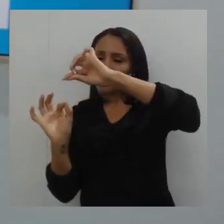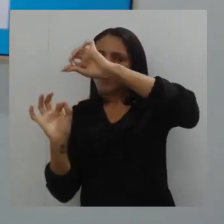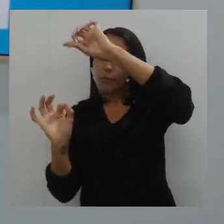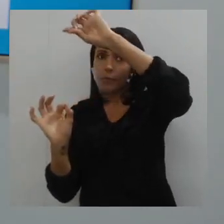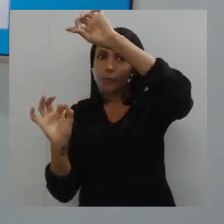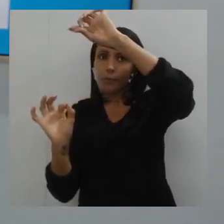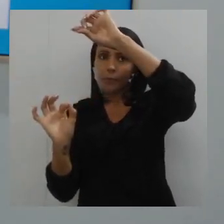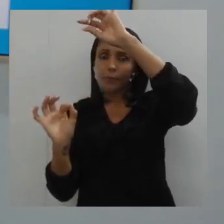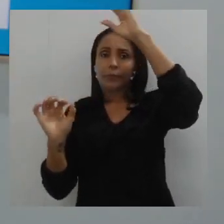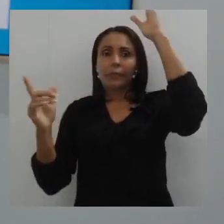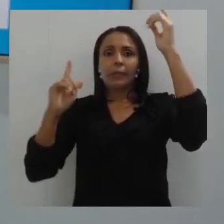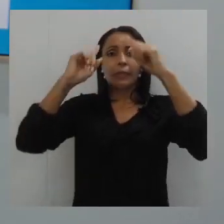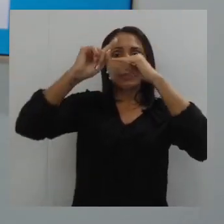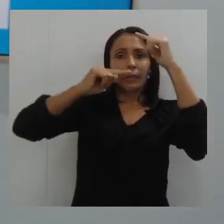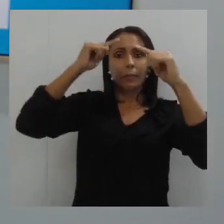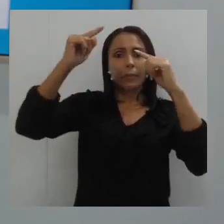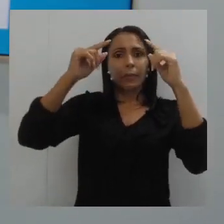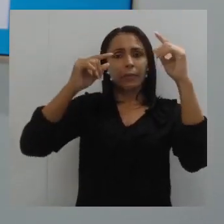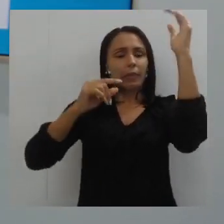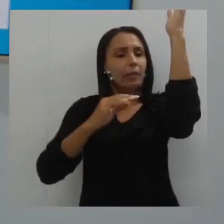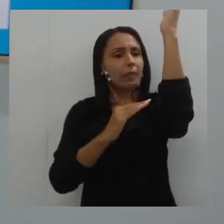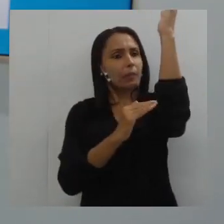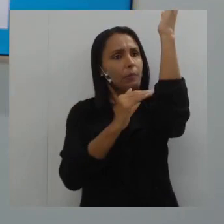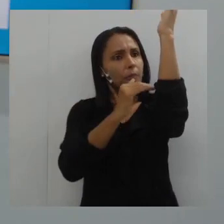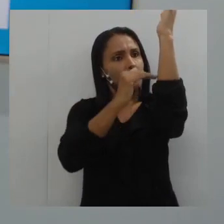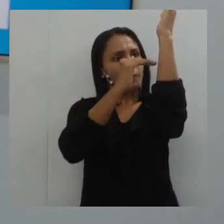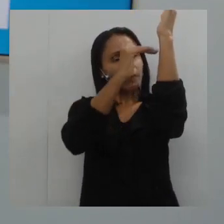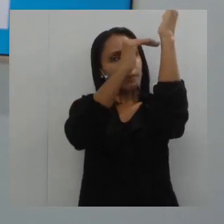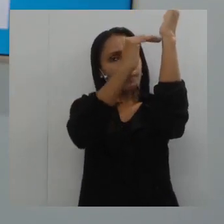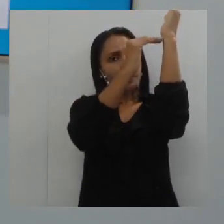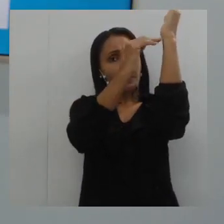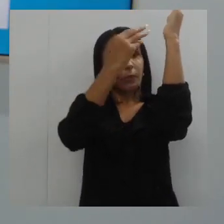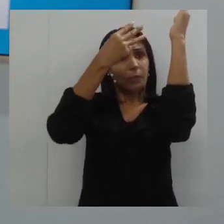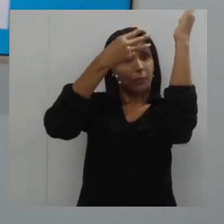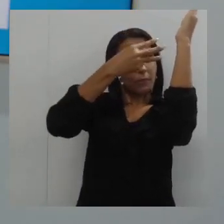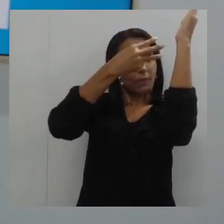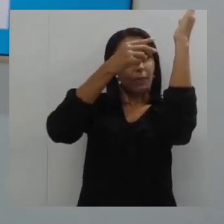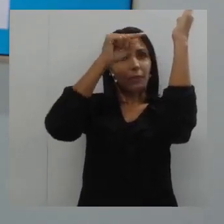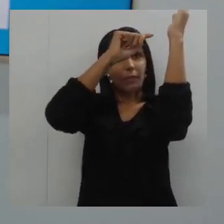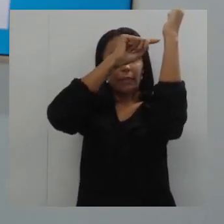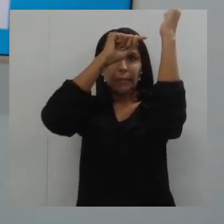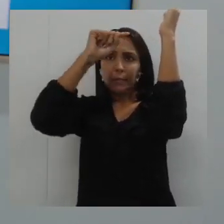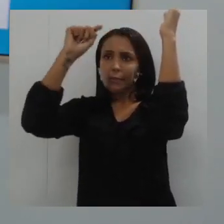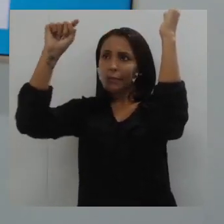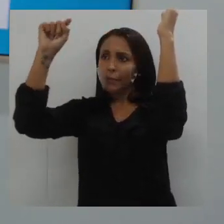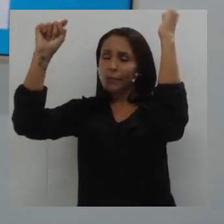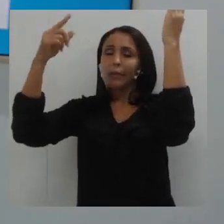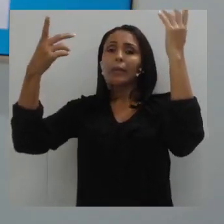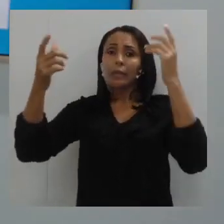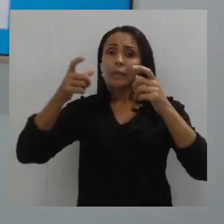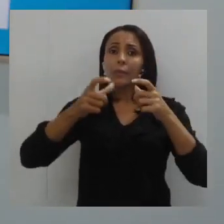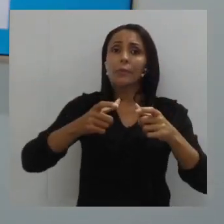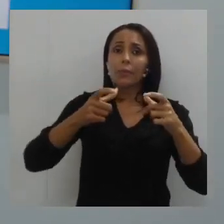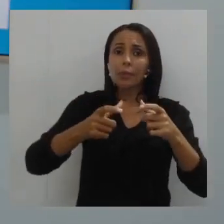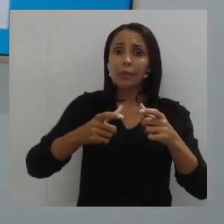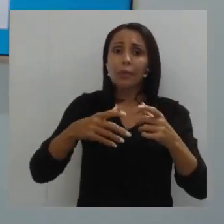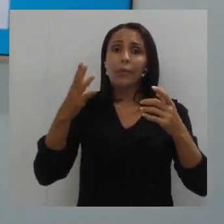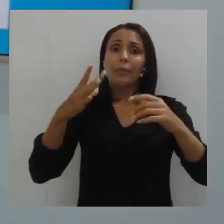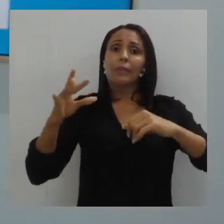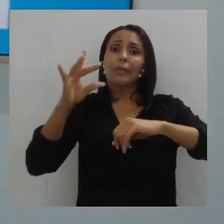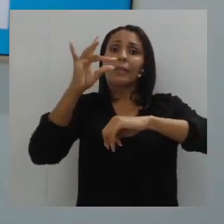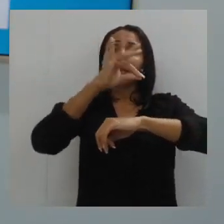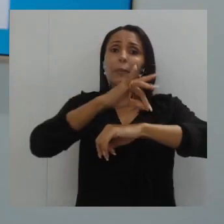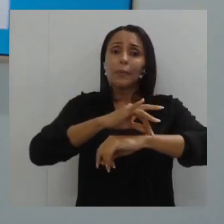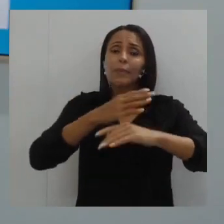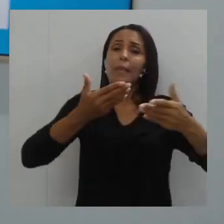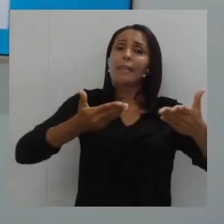ele contou, subindo aqui, ele contou 3 e apontou o lugar onde estaria a mosca e a sua